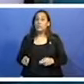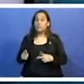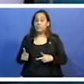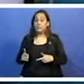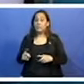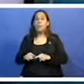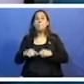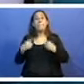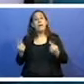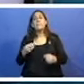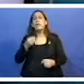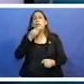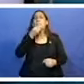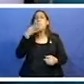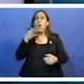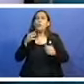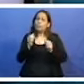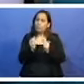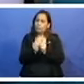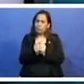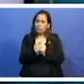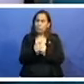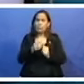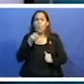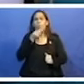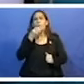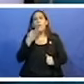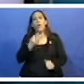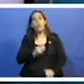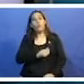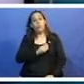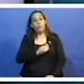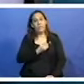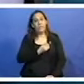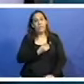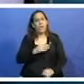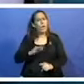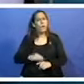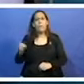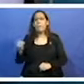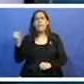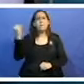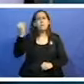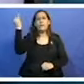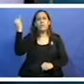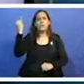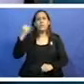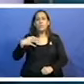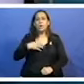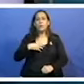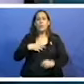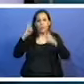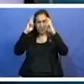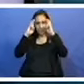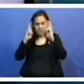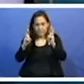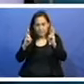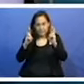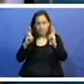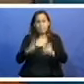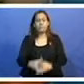bom conviver, porque respeitar é o ideal. Não importa de que jeito, todo mundo é